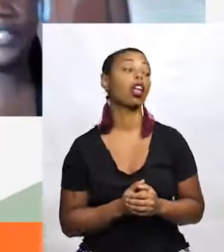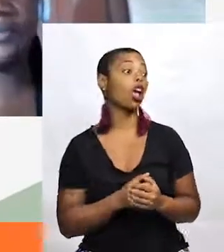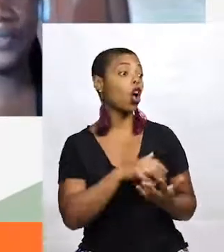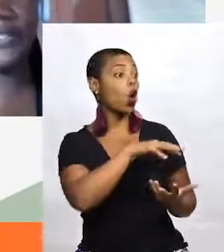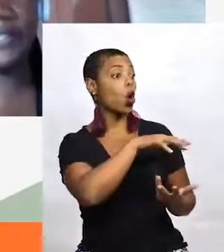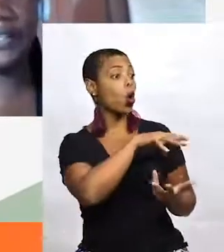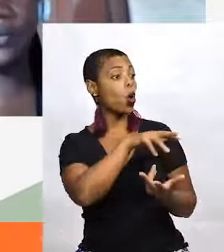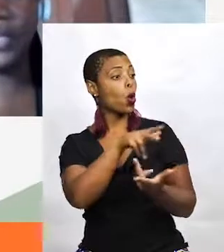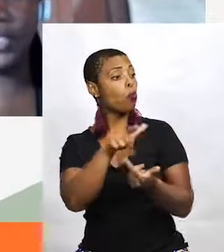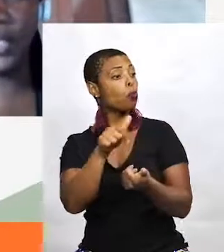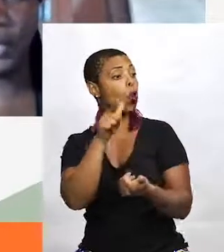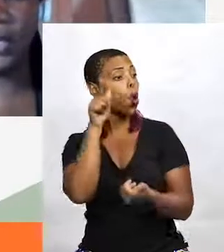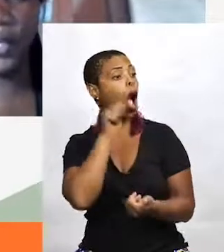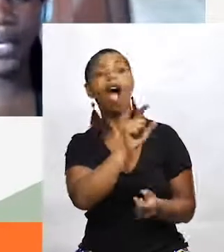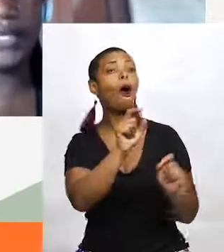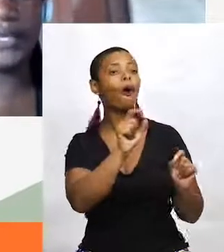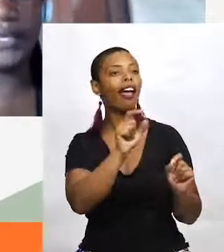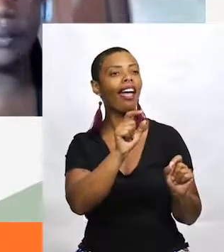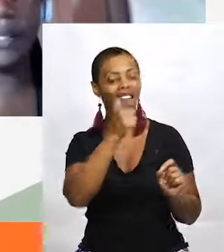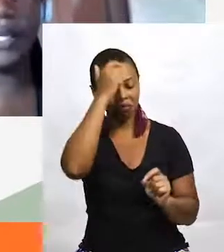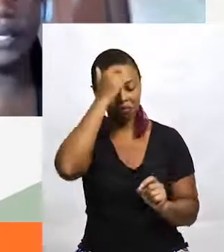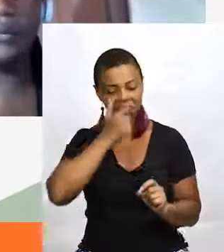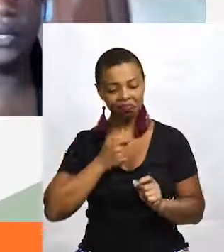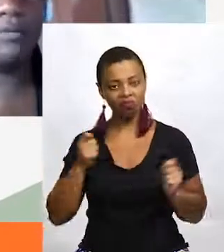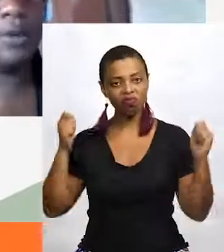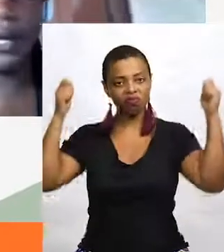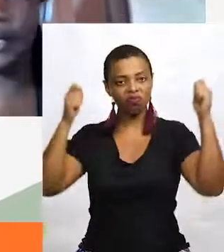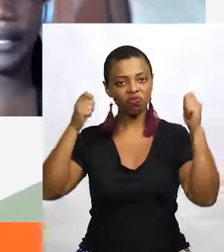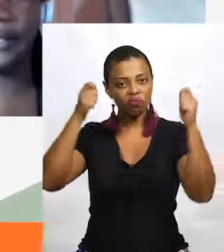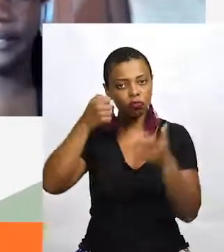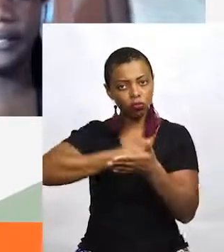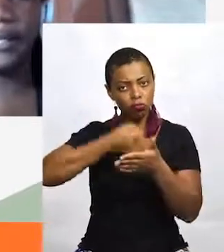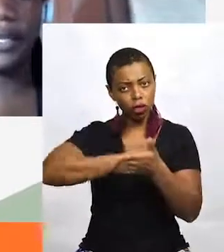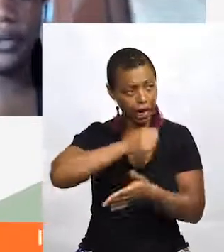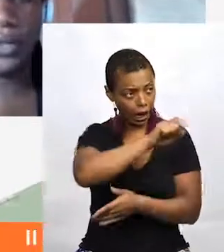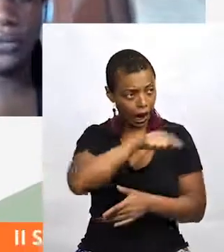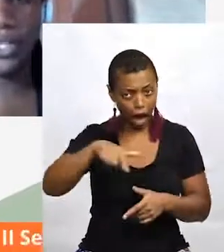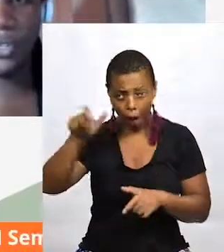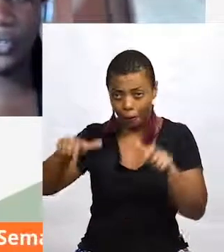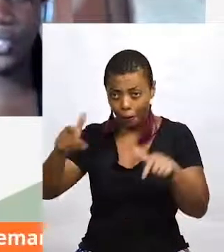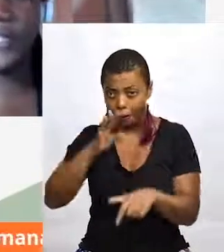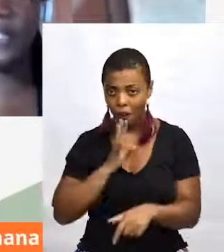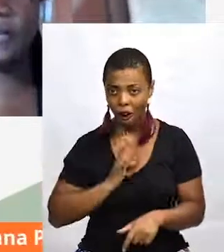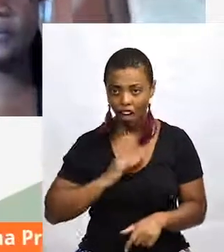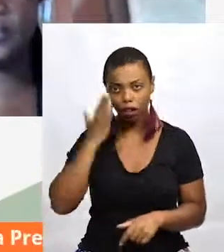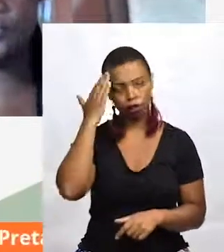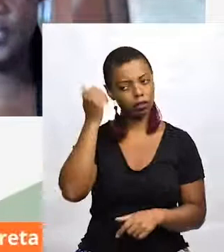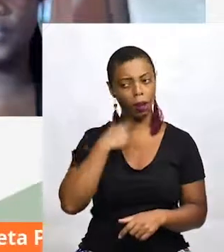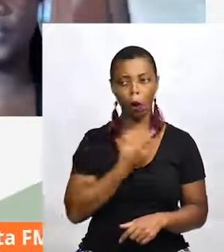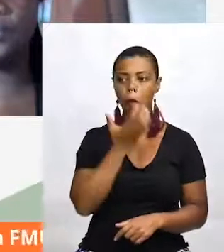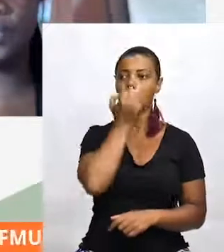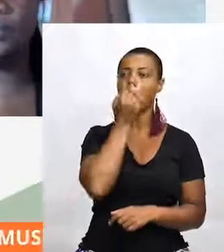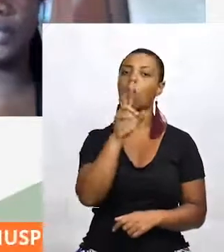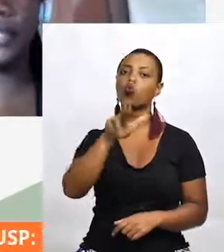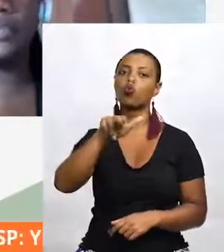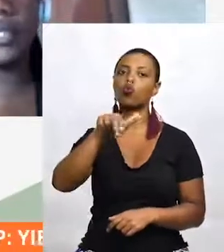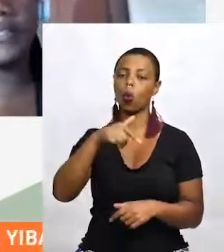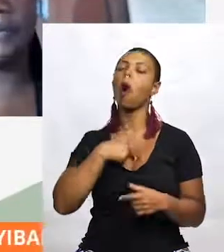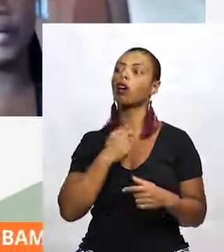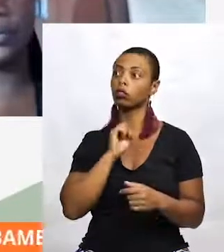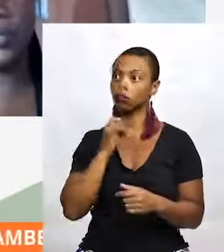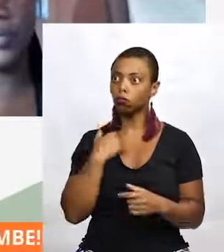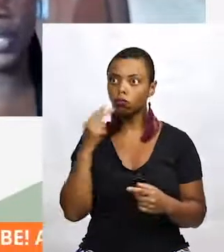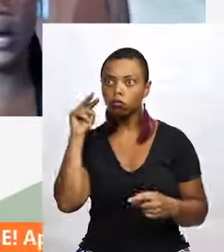foi a Adriana ativista. Hoje, quem me conhece sabe que eu não fico calada quando eu vejo injustiças, mas mais do que isso, eu